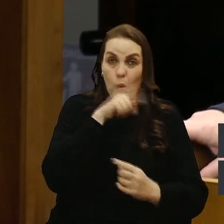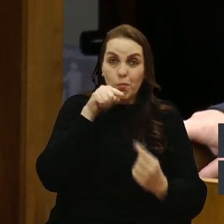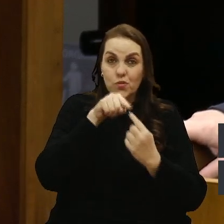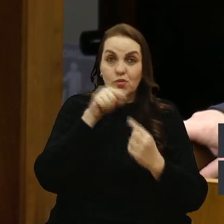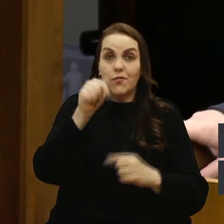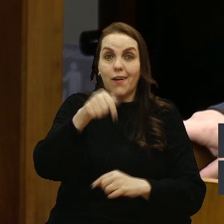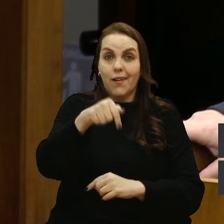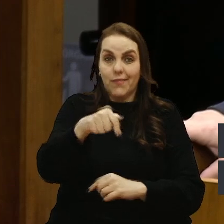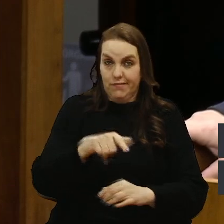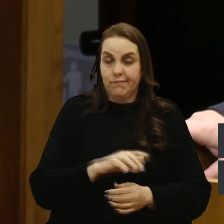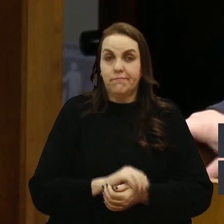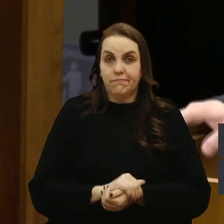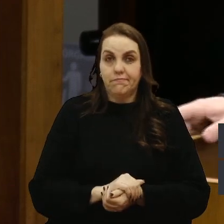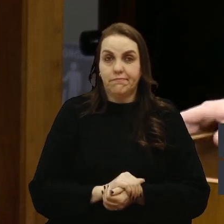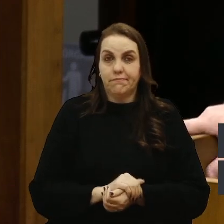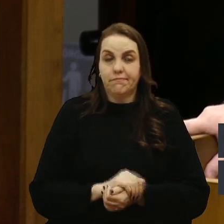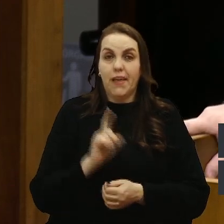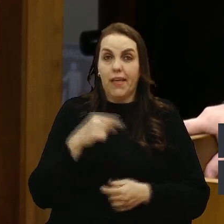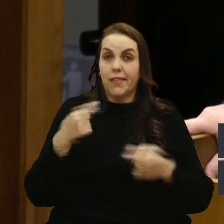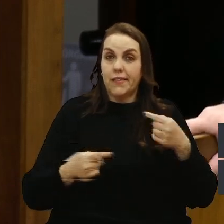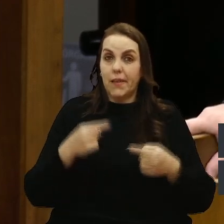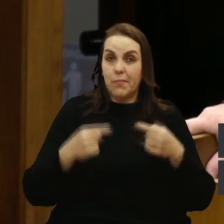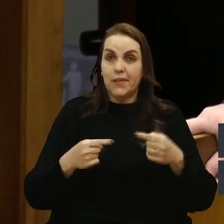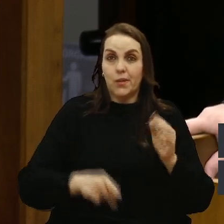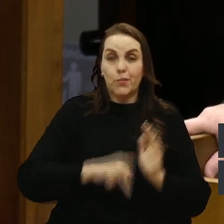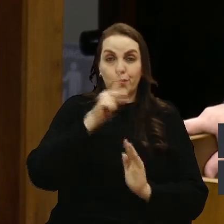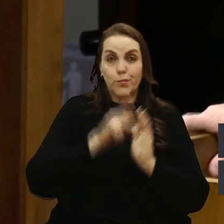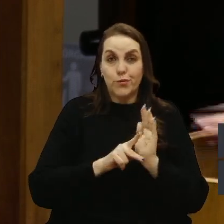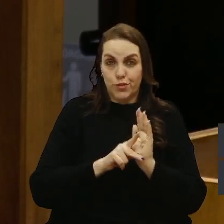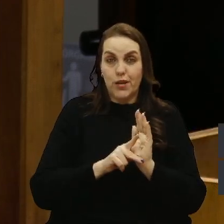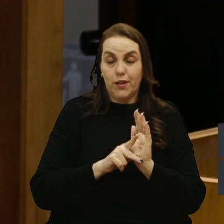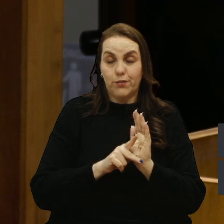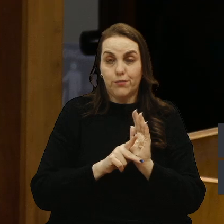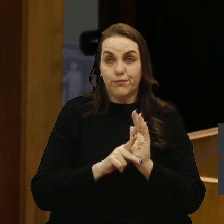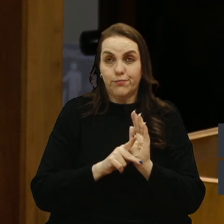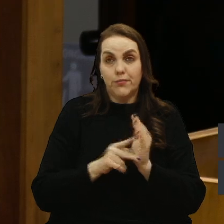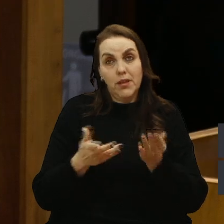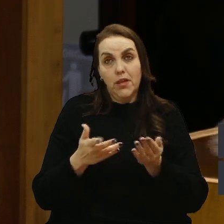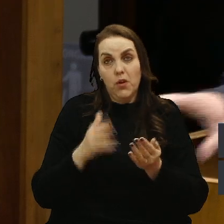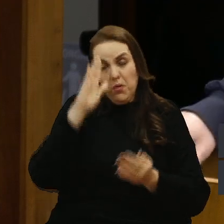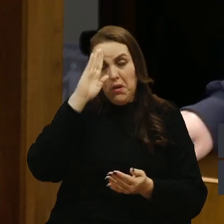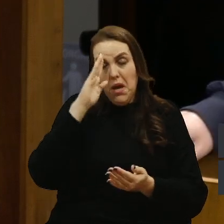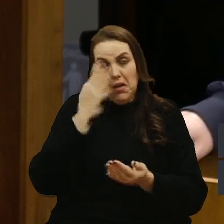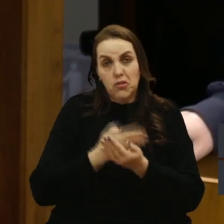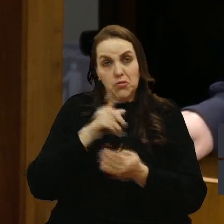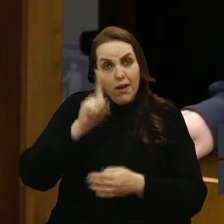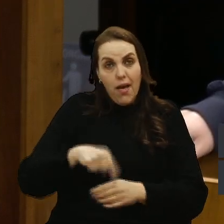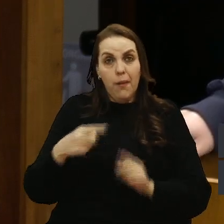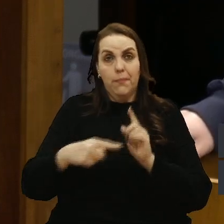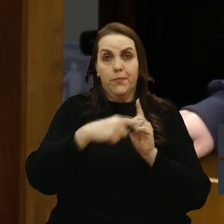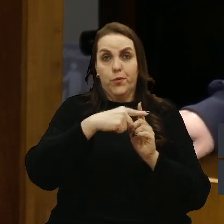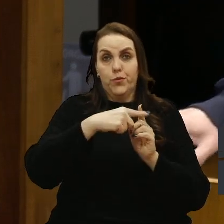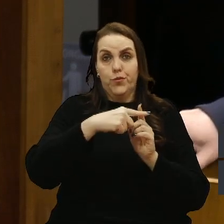aqui é debater um projeto que eu acho muito positivo,